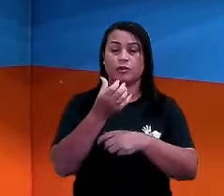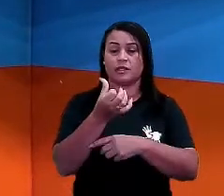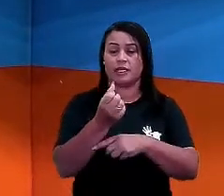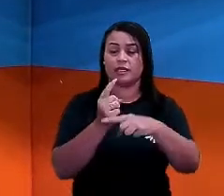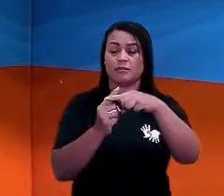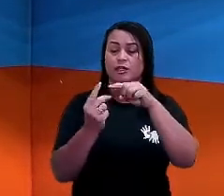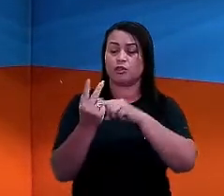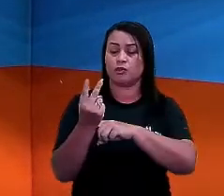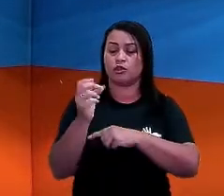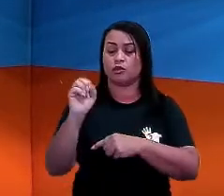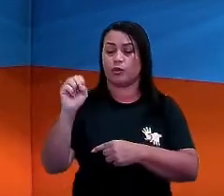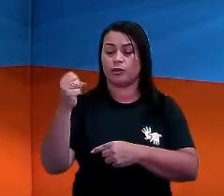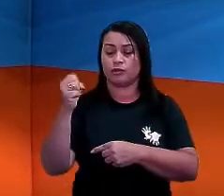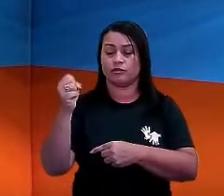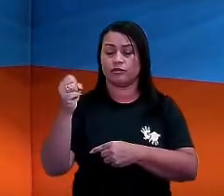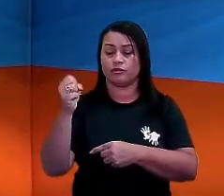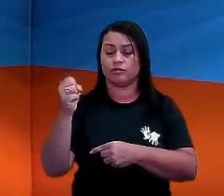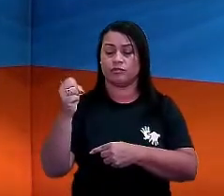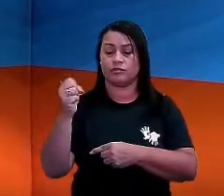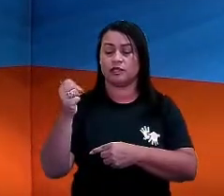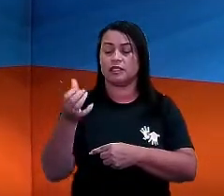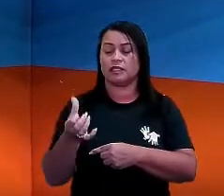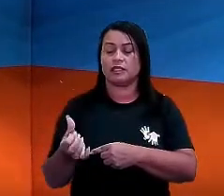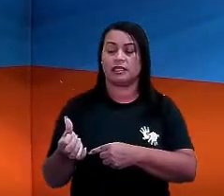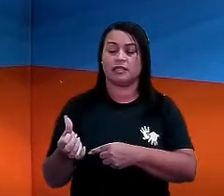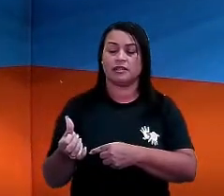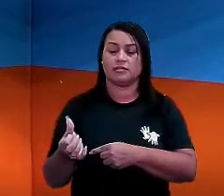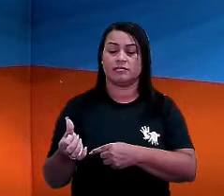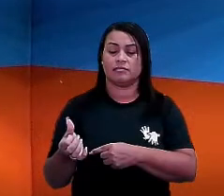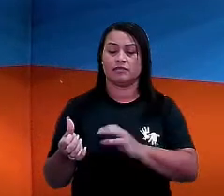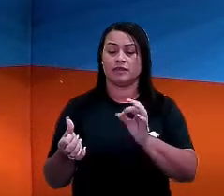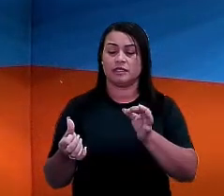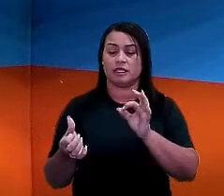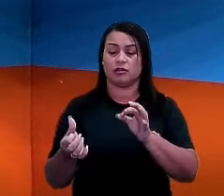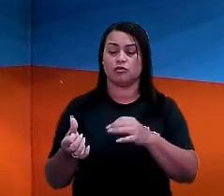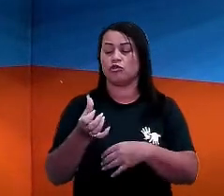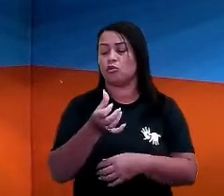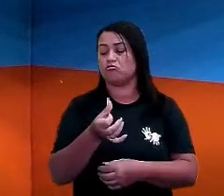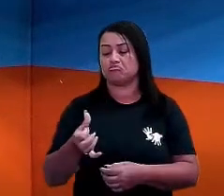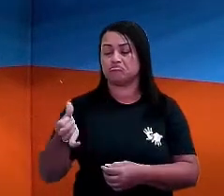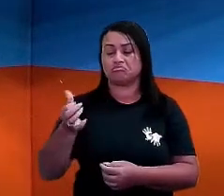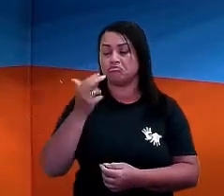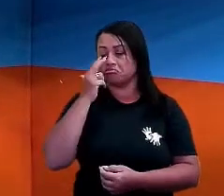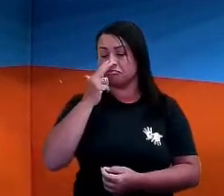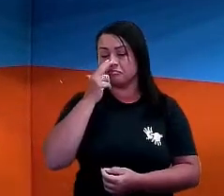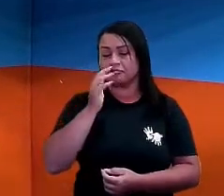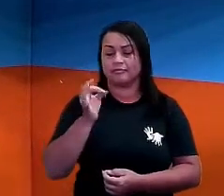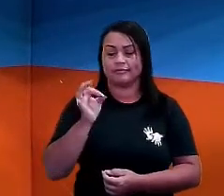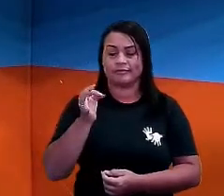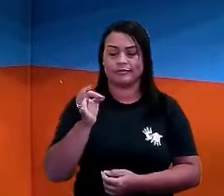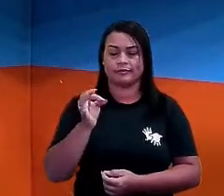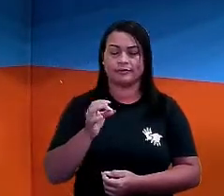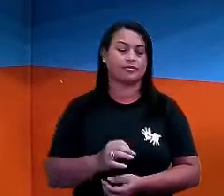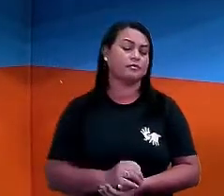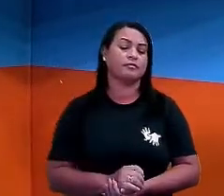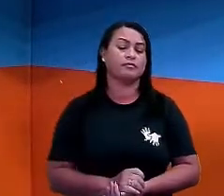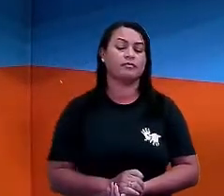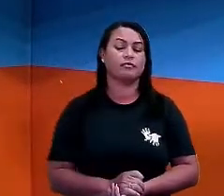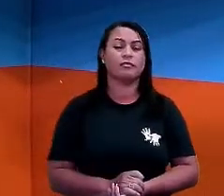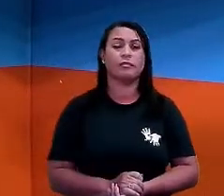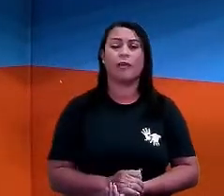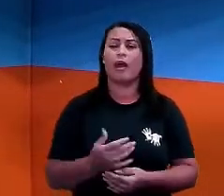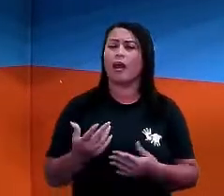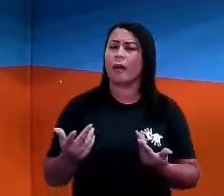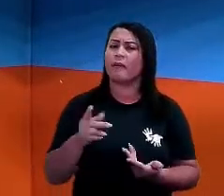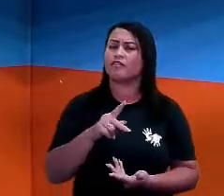6 mais 2, 8. E embaixo eu repito, tá? Eu vou só repetir o 6, tá certo?